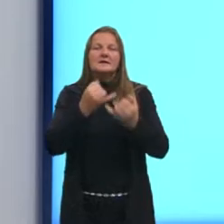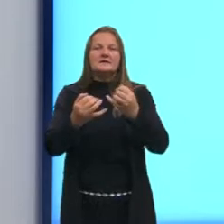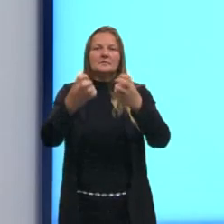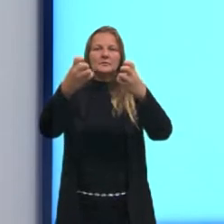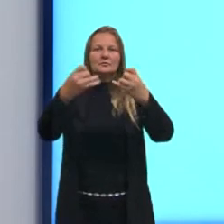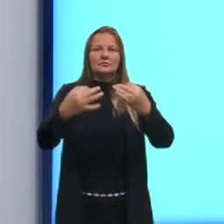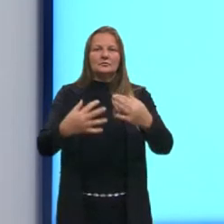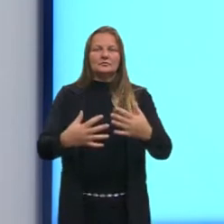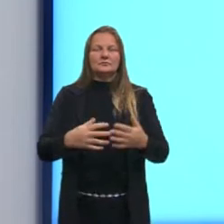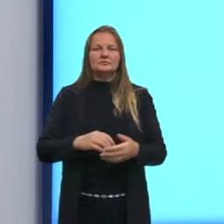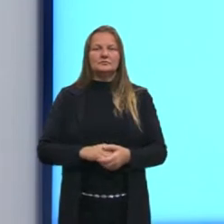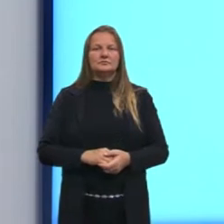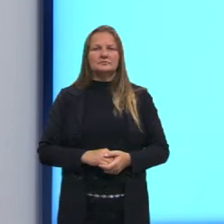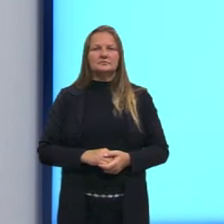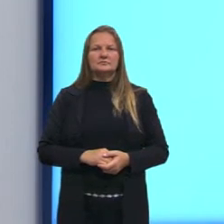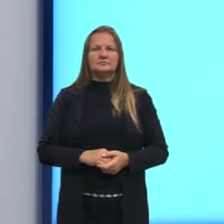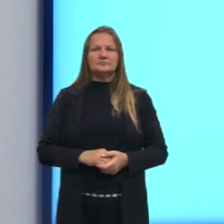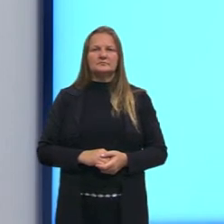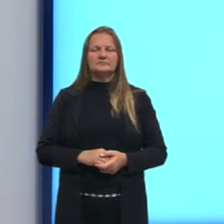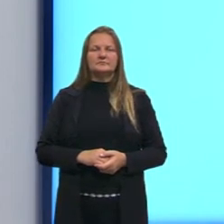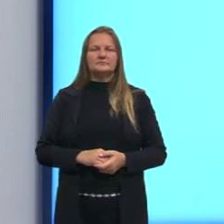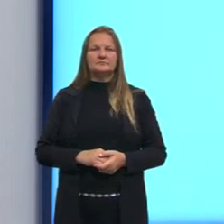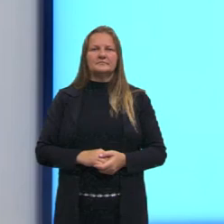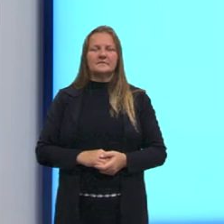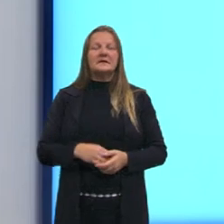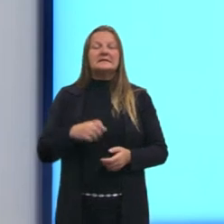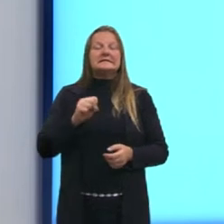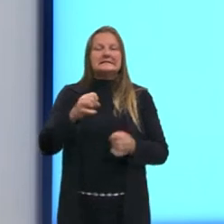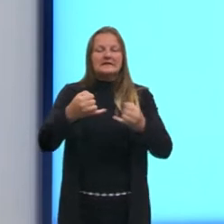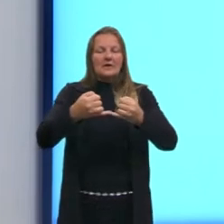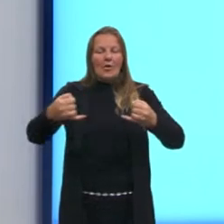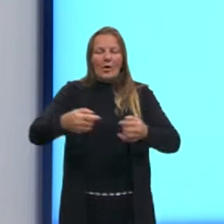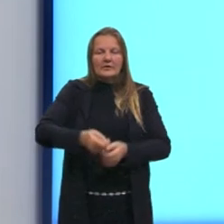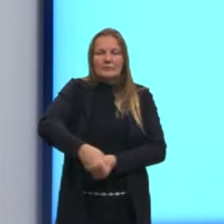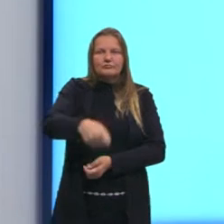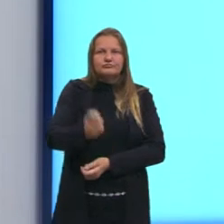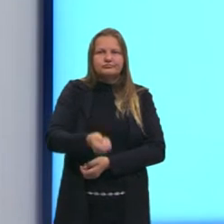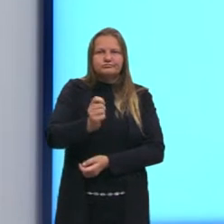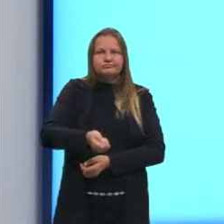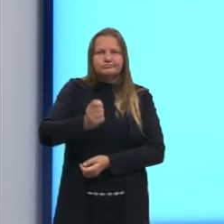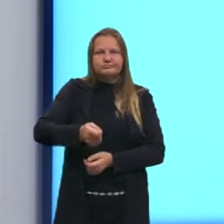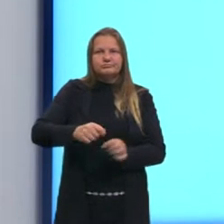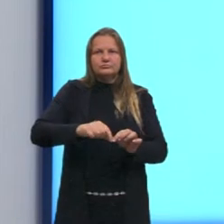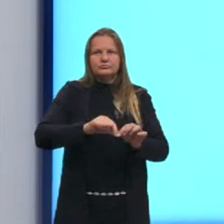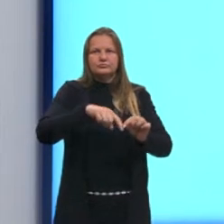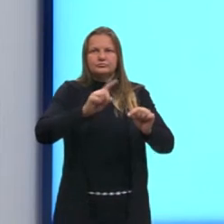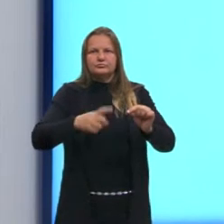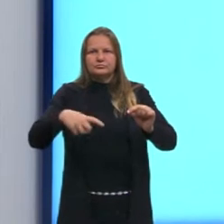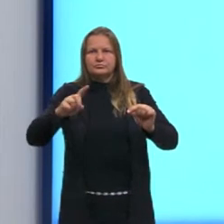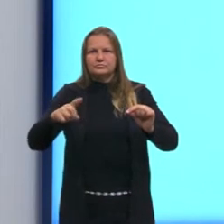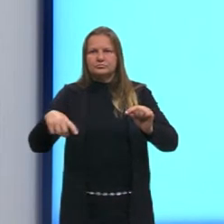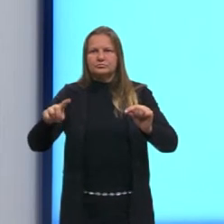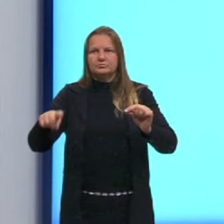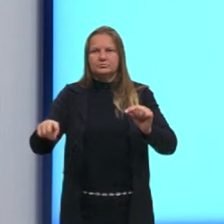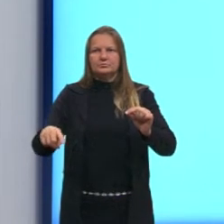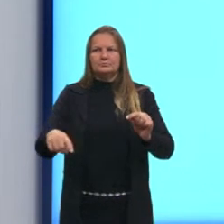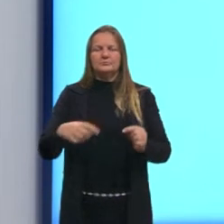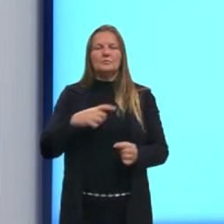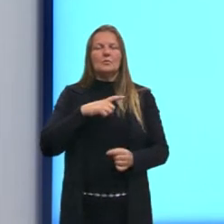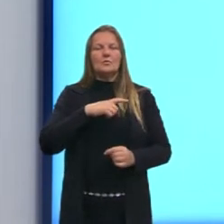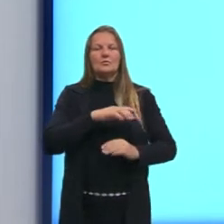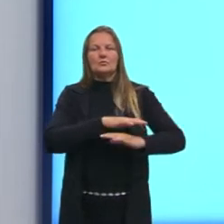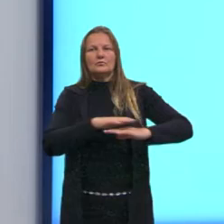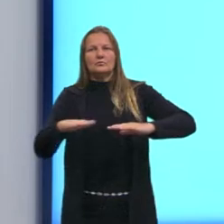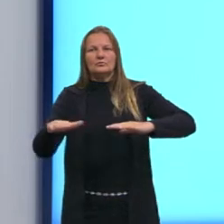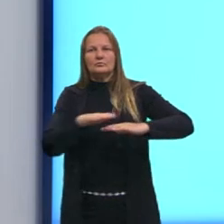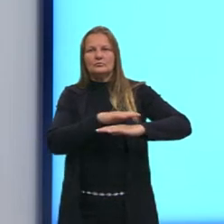né? As ondas que se propagam em uma corda, é possível descrever então somente com um eixo